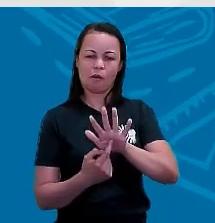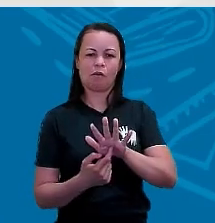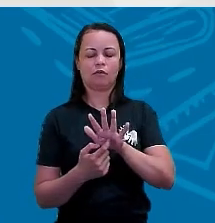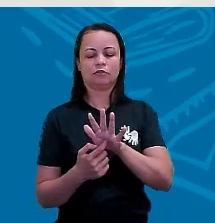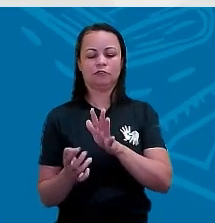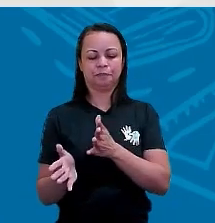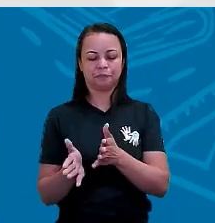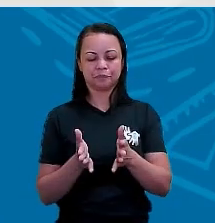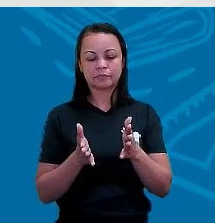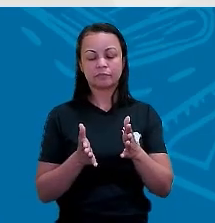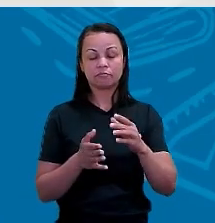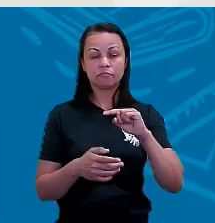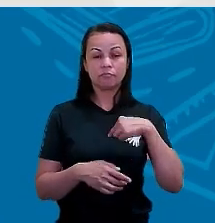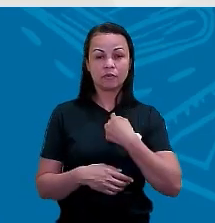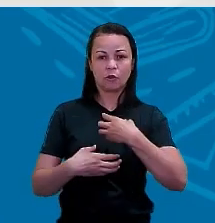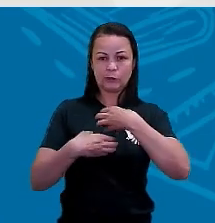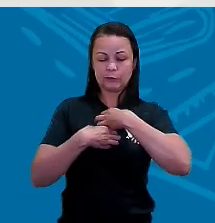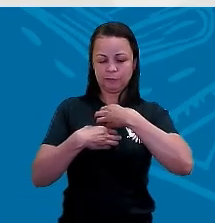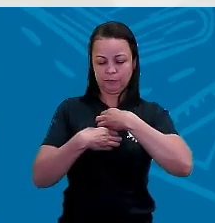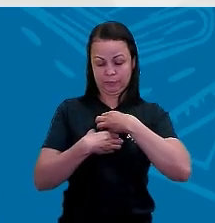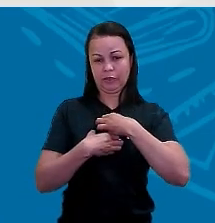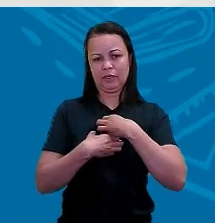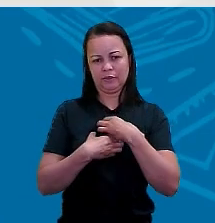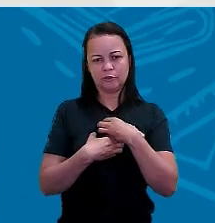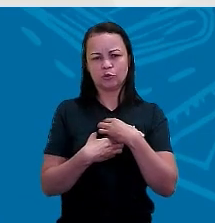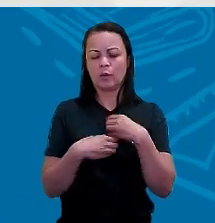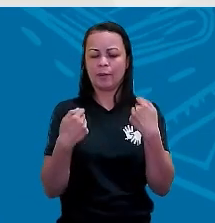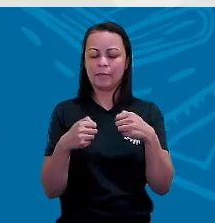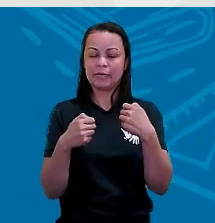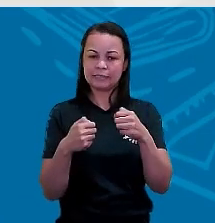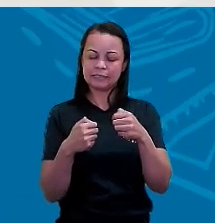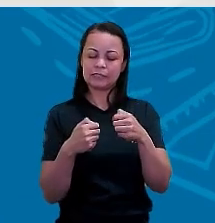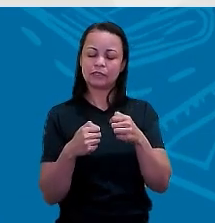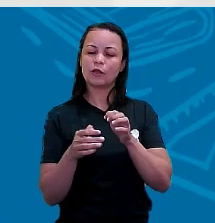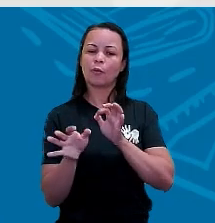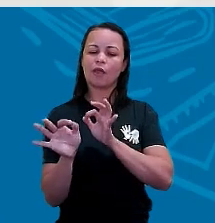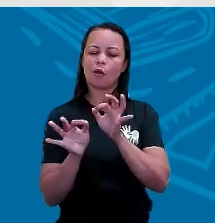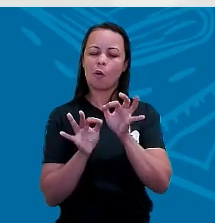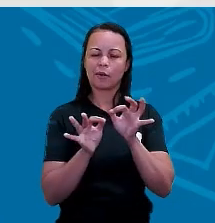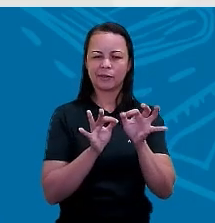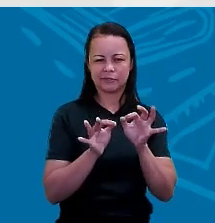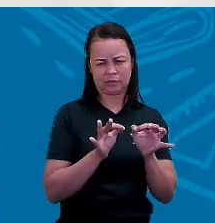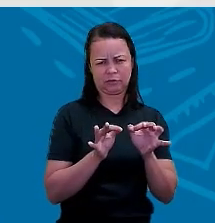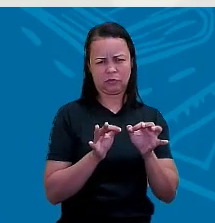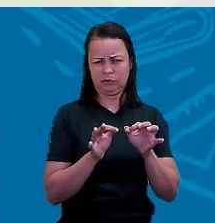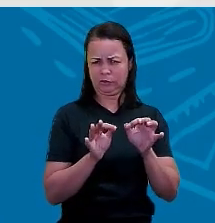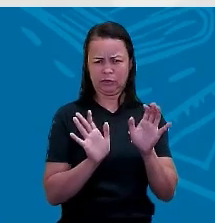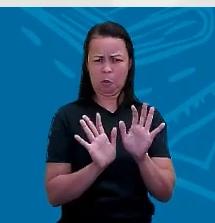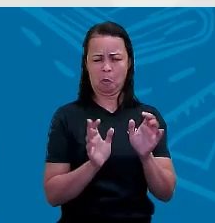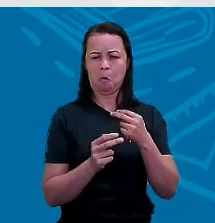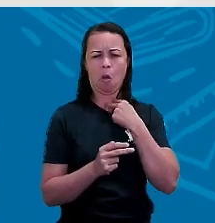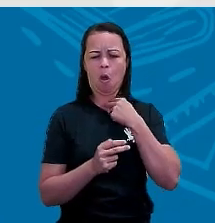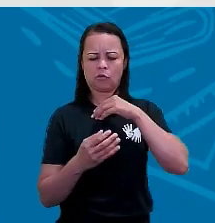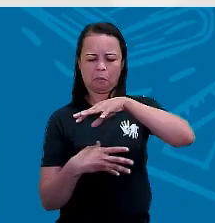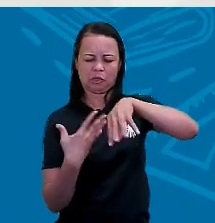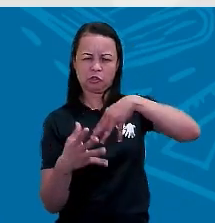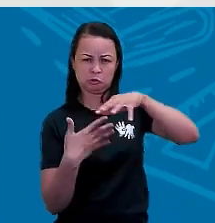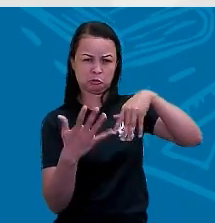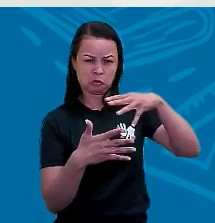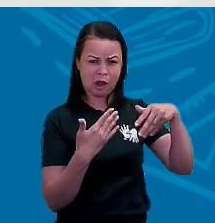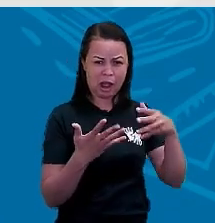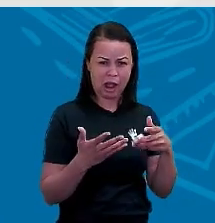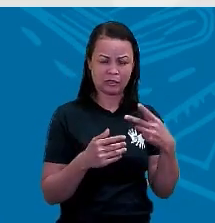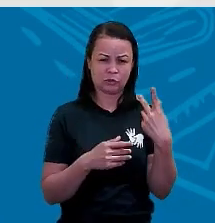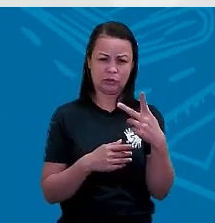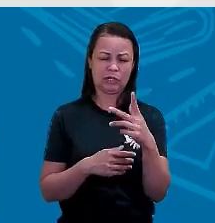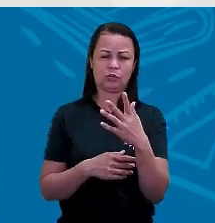sentimentos, nossas emoções, elas têm que estar organizadas, não tudo misturada como estava aí o Monstro